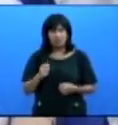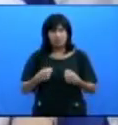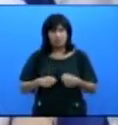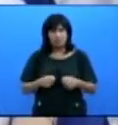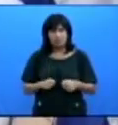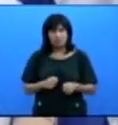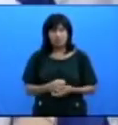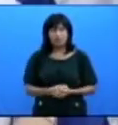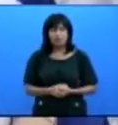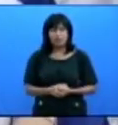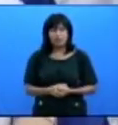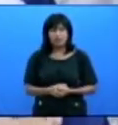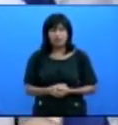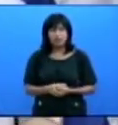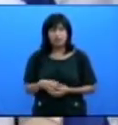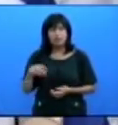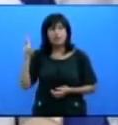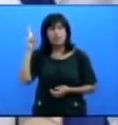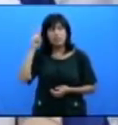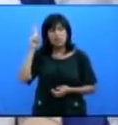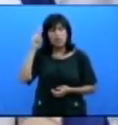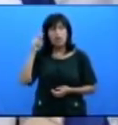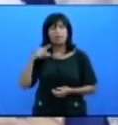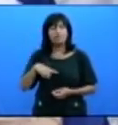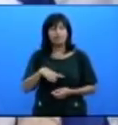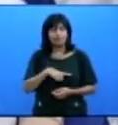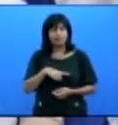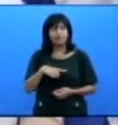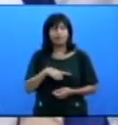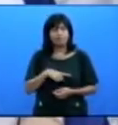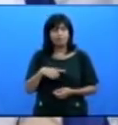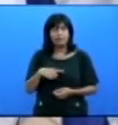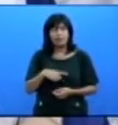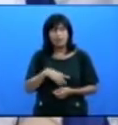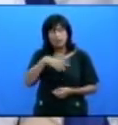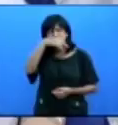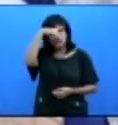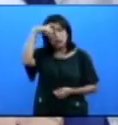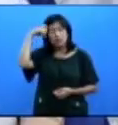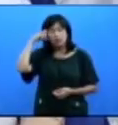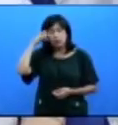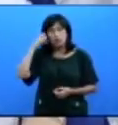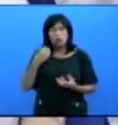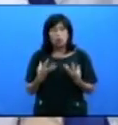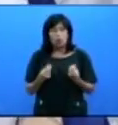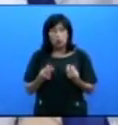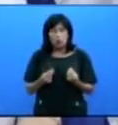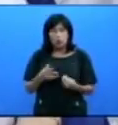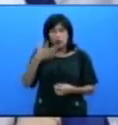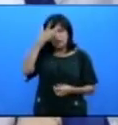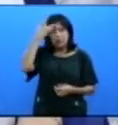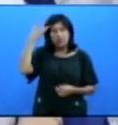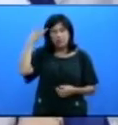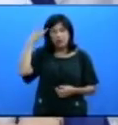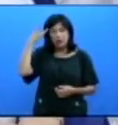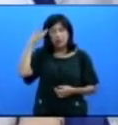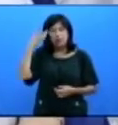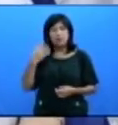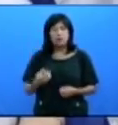Então, aqui, nessa história, tem esforço de muita gente, torcida de muita gente, energia de muita gente